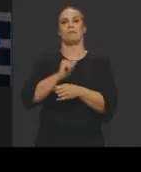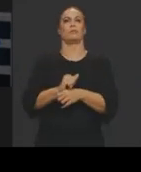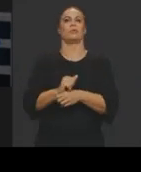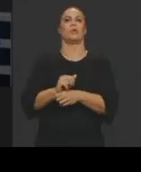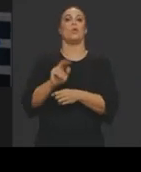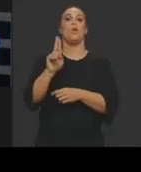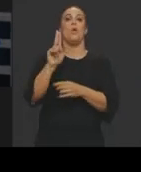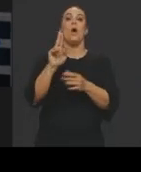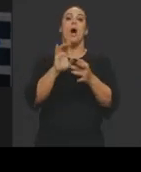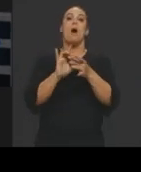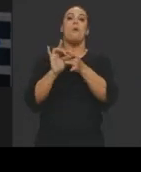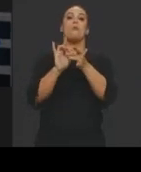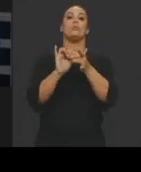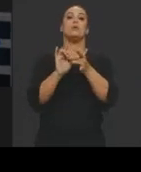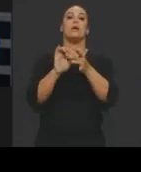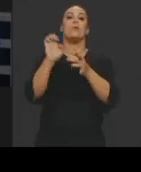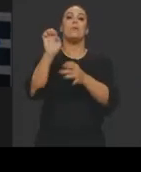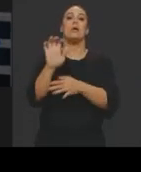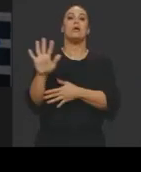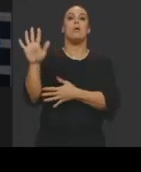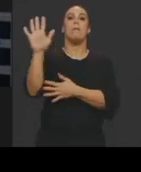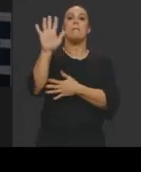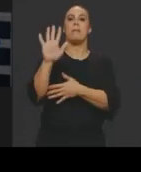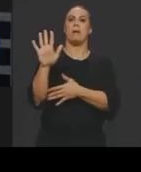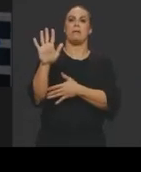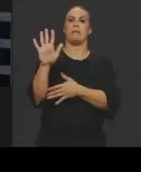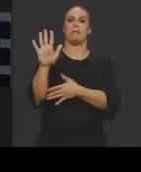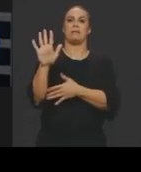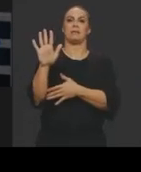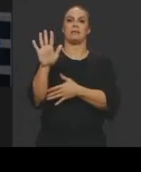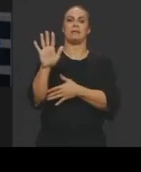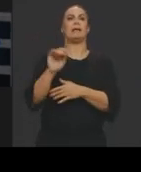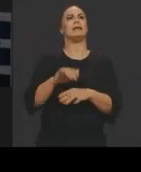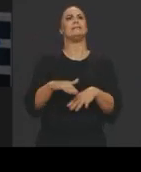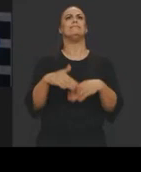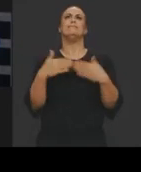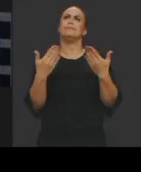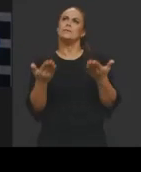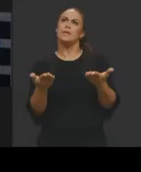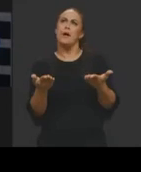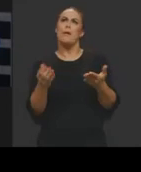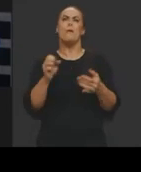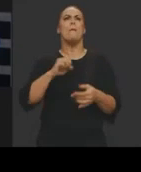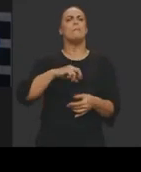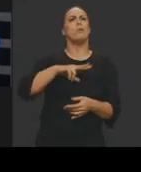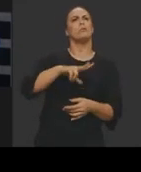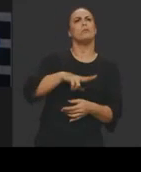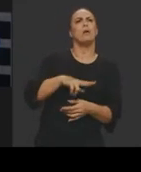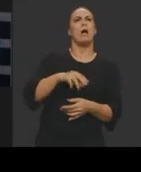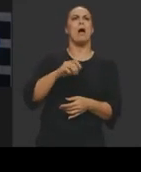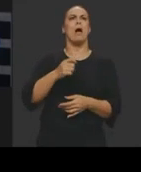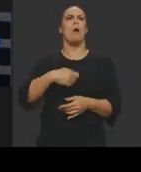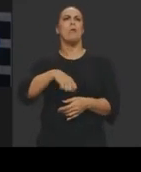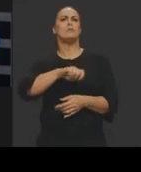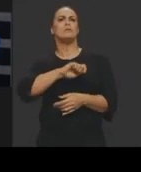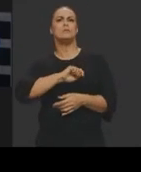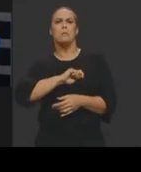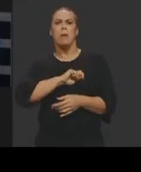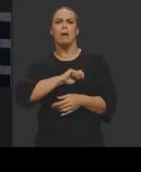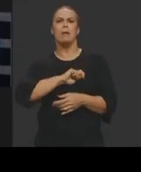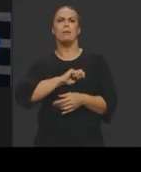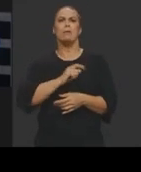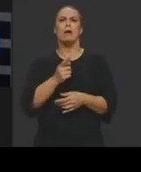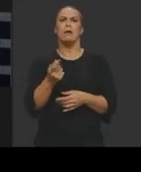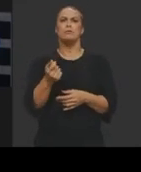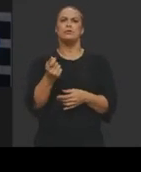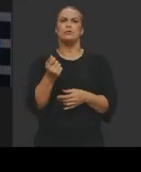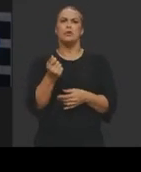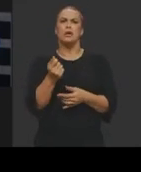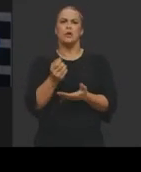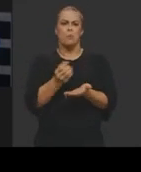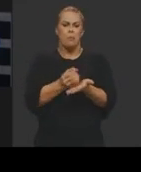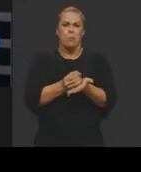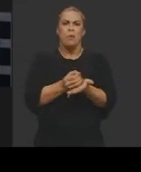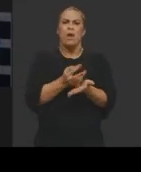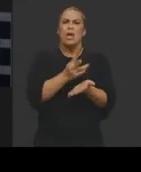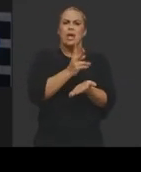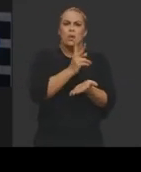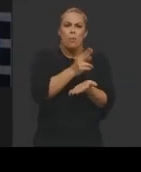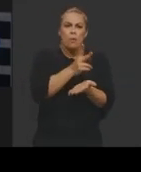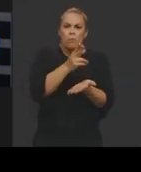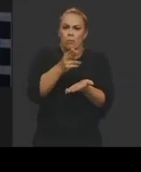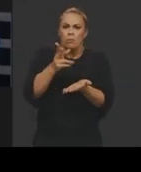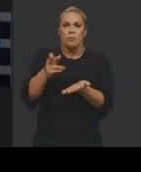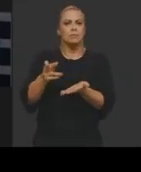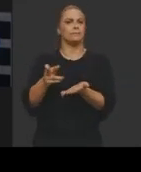Então, pessoal, acabou a moeda de Portugal, Espanha, acabou, agora é tudo uma só. Não. A gente tem o euro, que é a